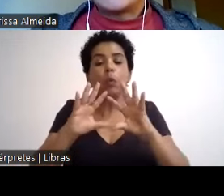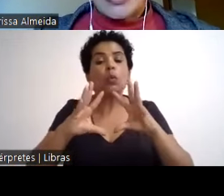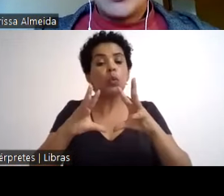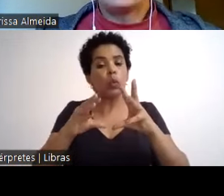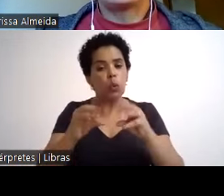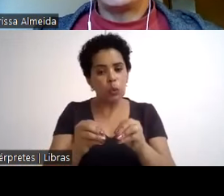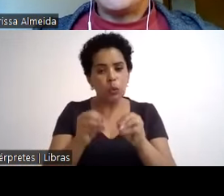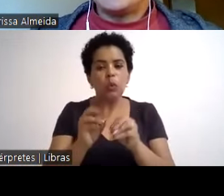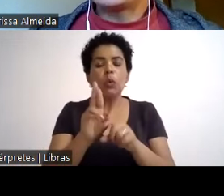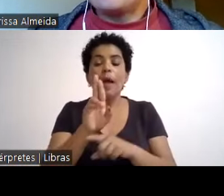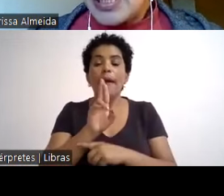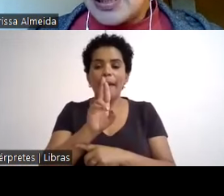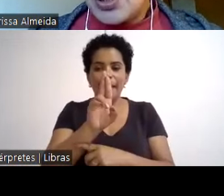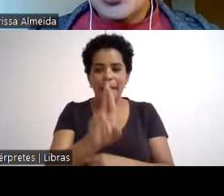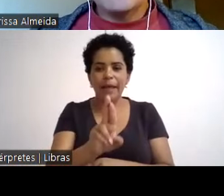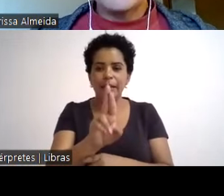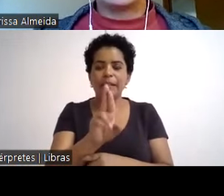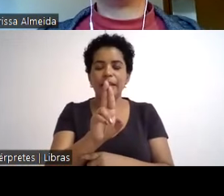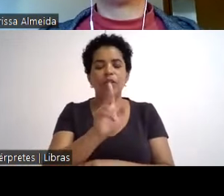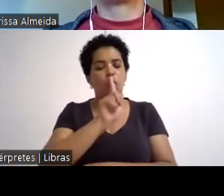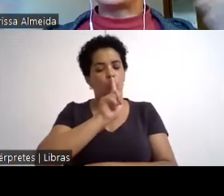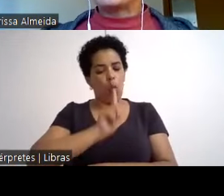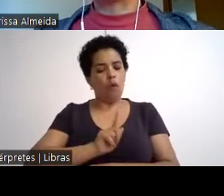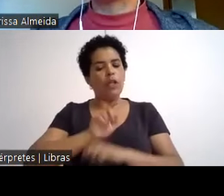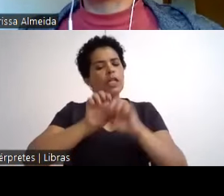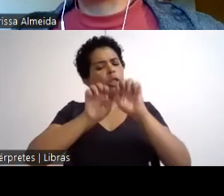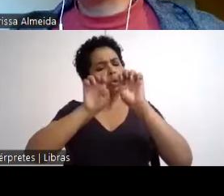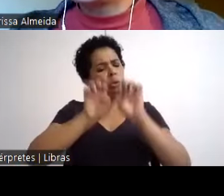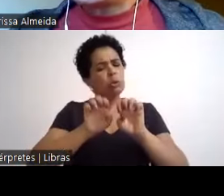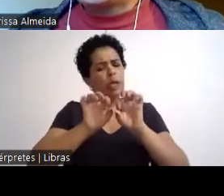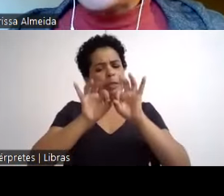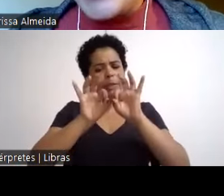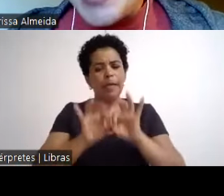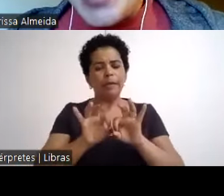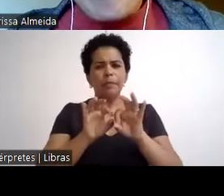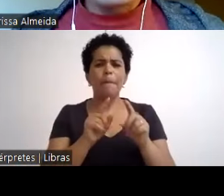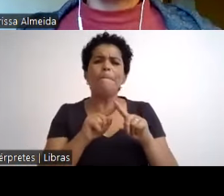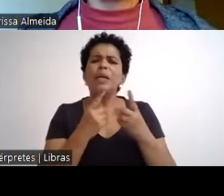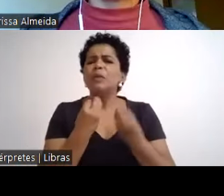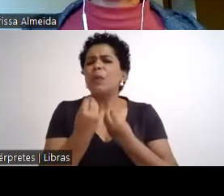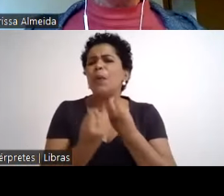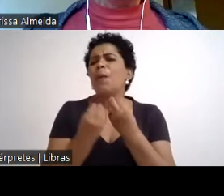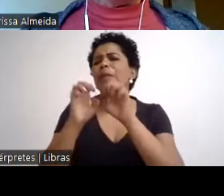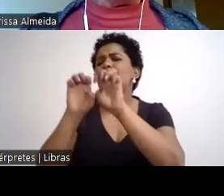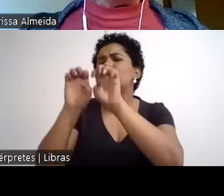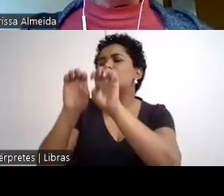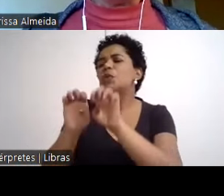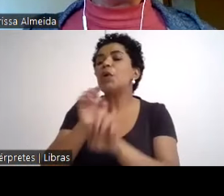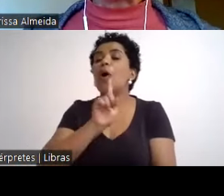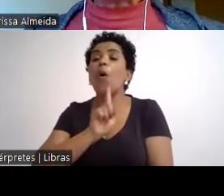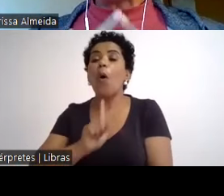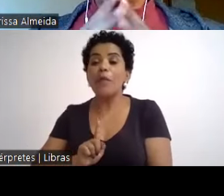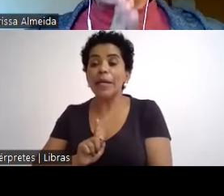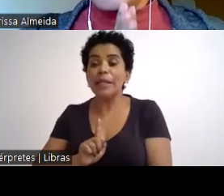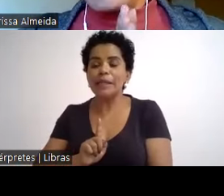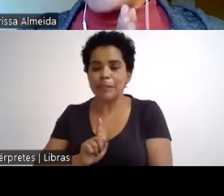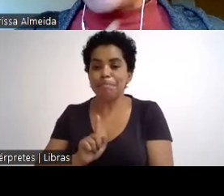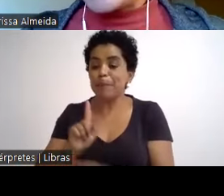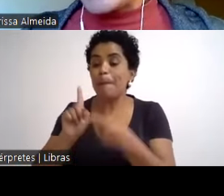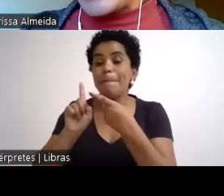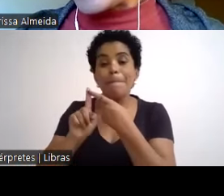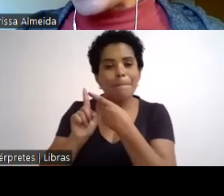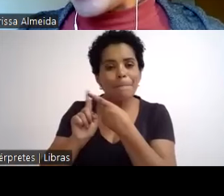resultado de uma governança estruturada. E como é que se estrutura uma governança? A primeira coisa